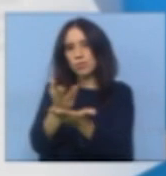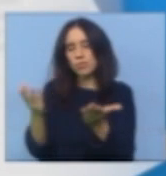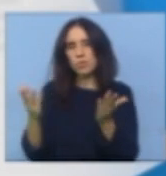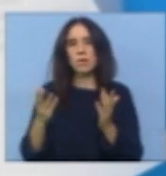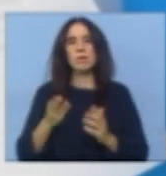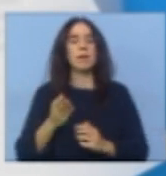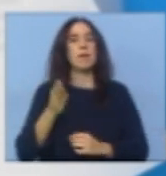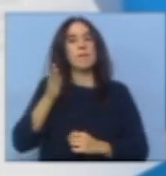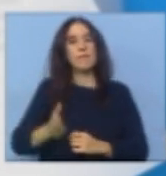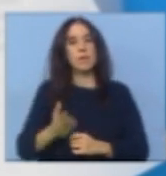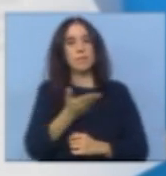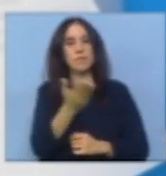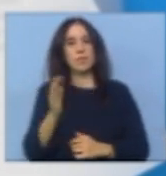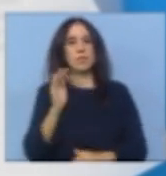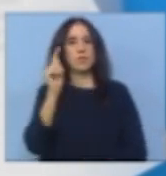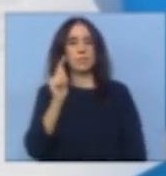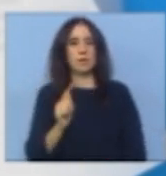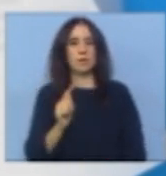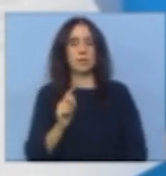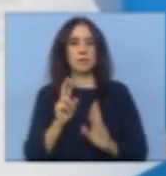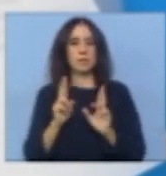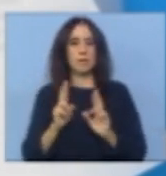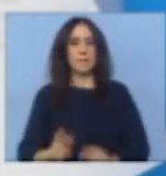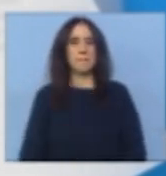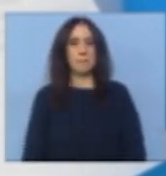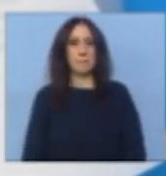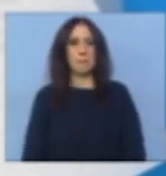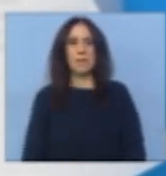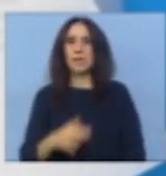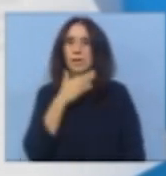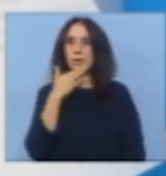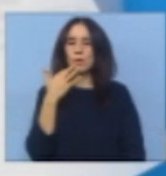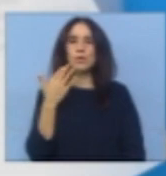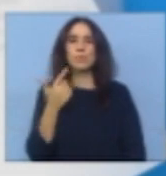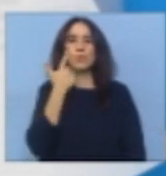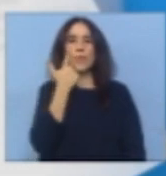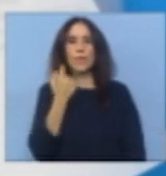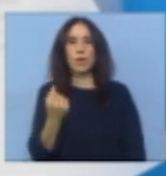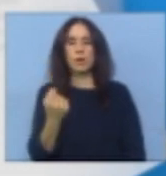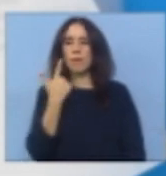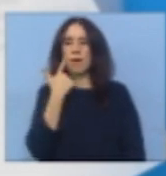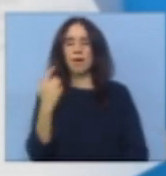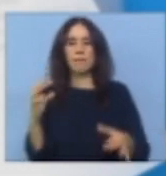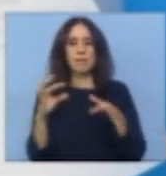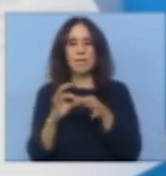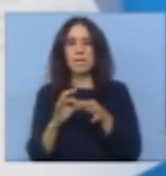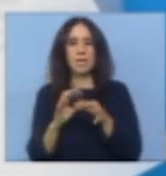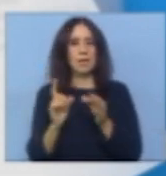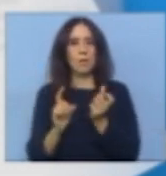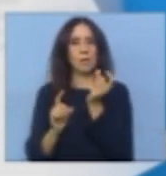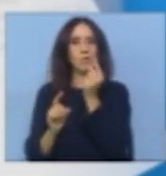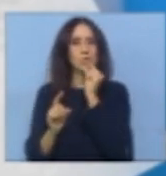firmeza da vossa esperança. É curioso porque os verbos parecem não se ligarem diretamente aos substantivos que